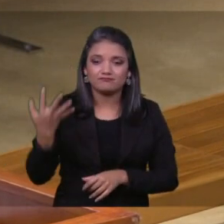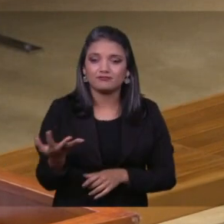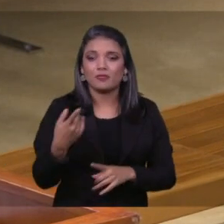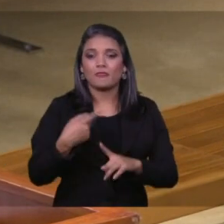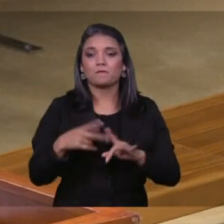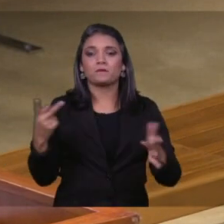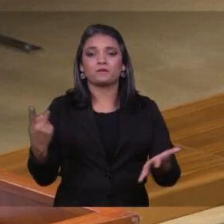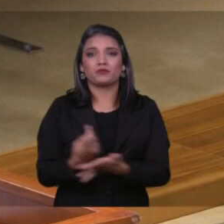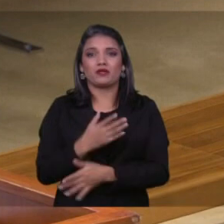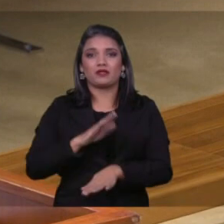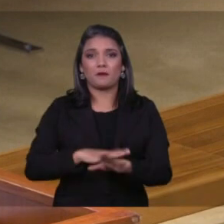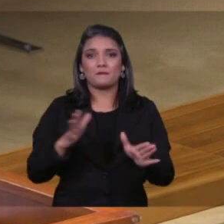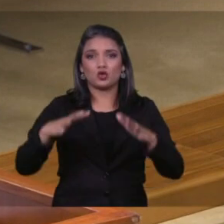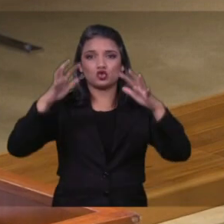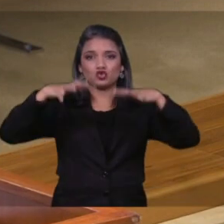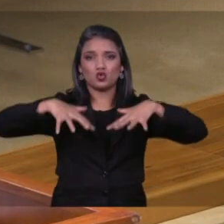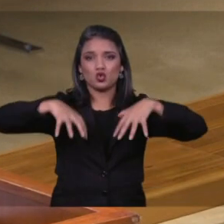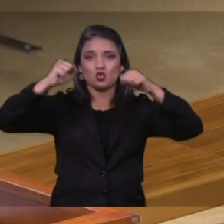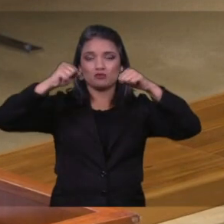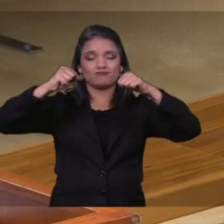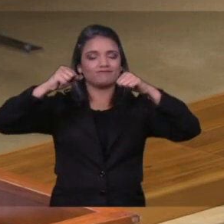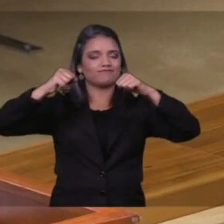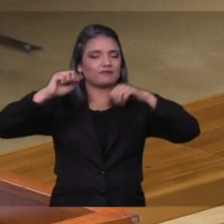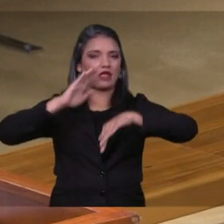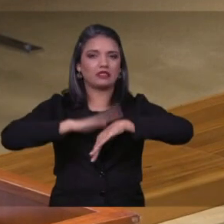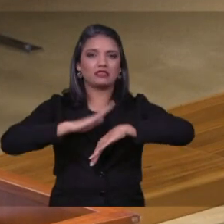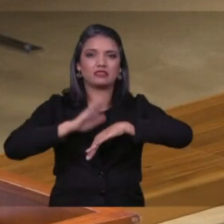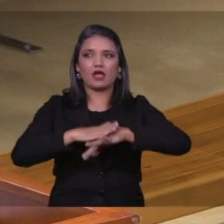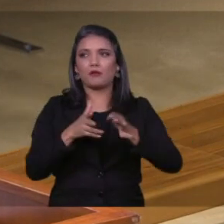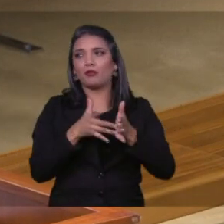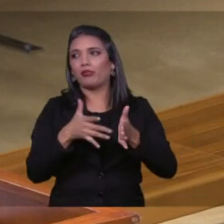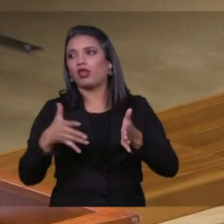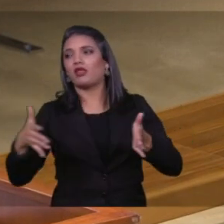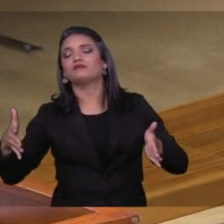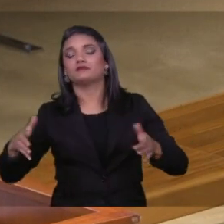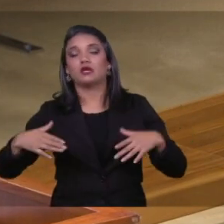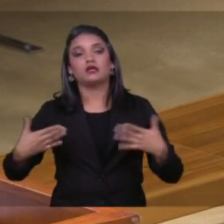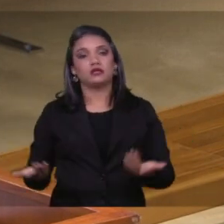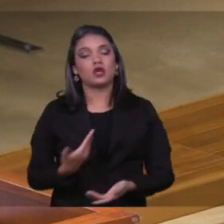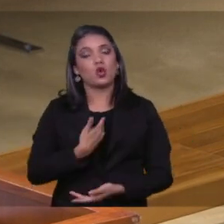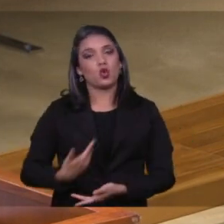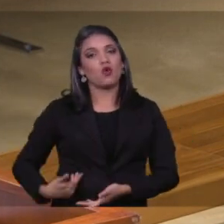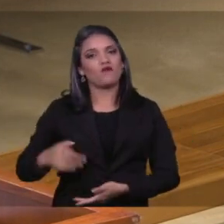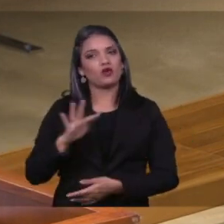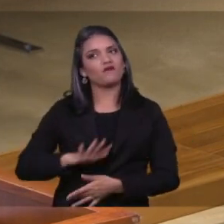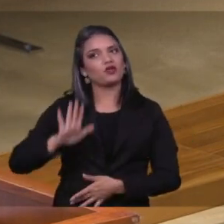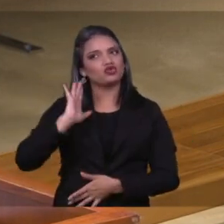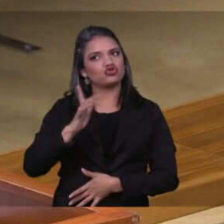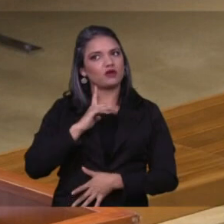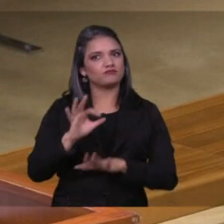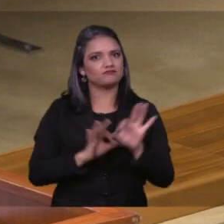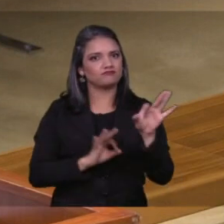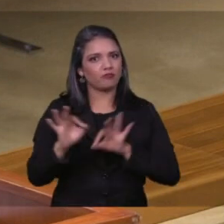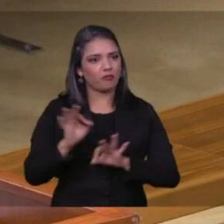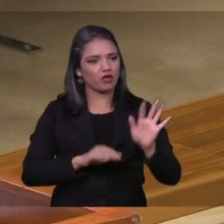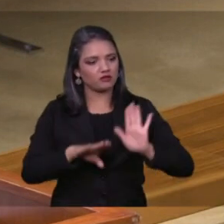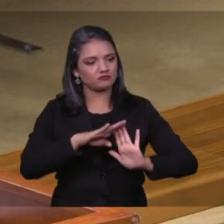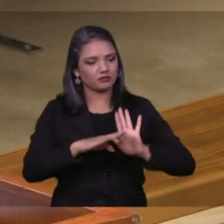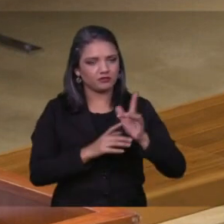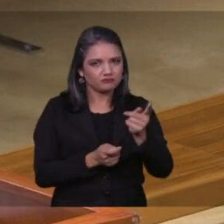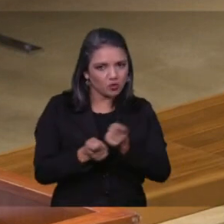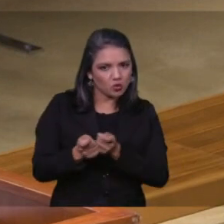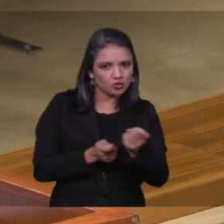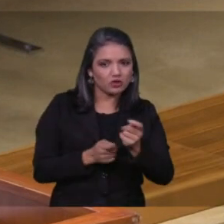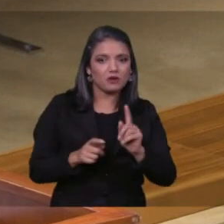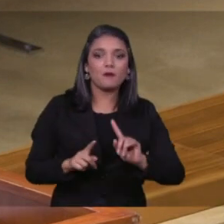vez maior. Não obstante o governo federal tenha, em boa hora, instituído esse plano de manejo, a instituição permanente, é